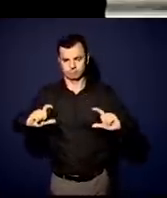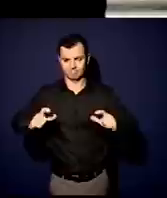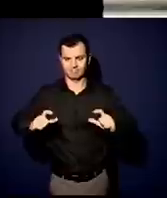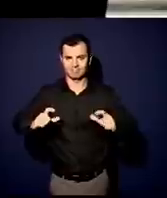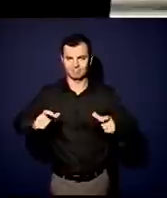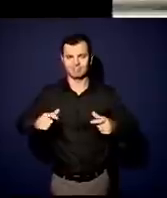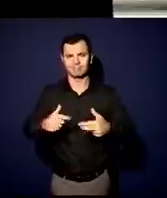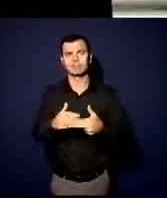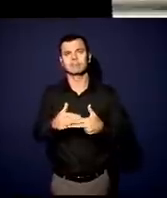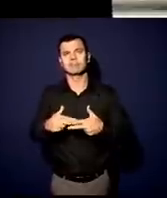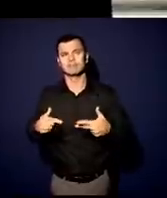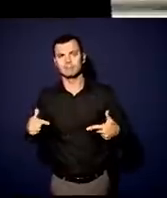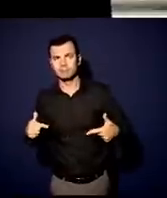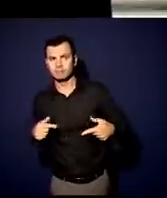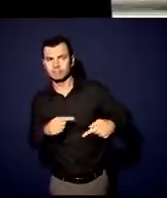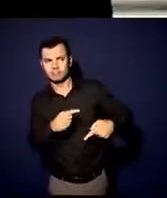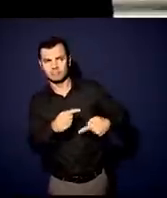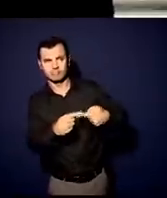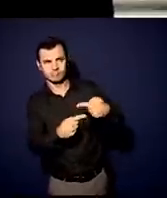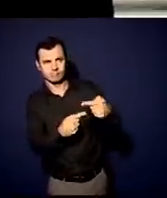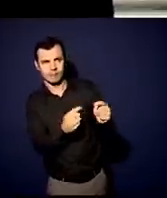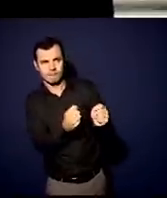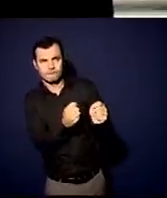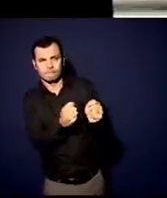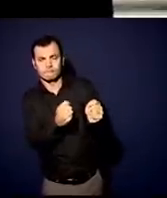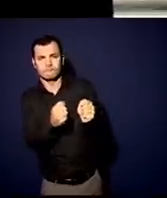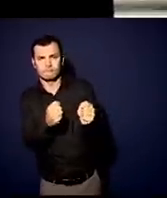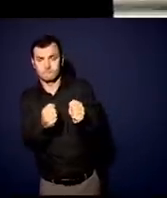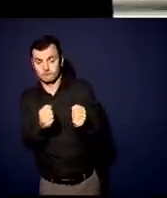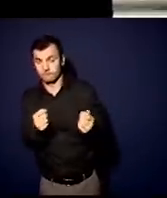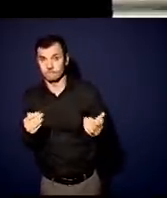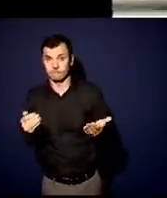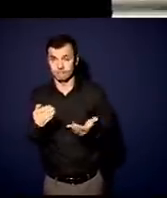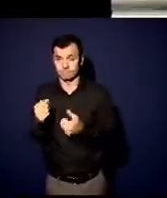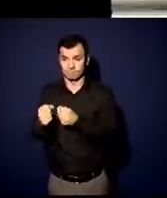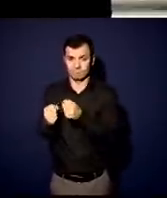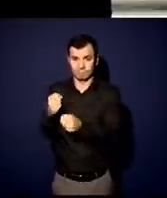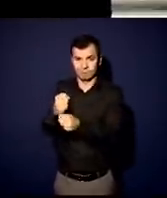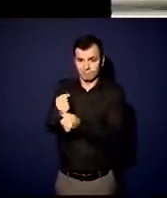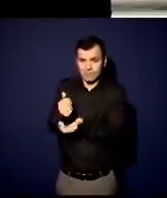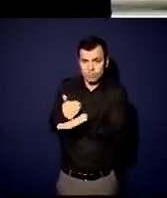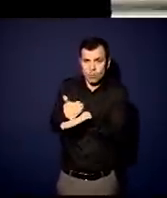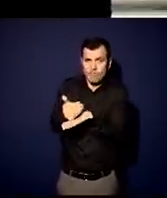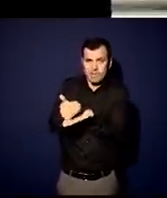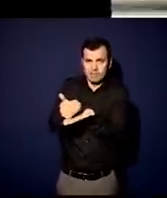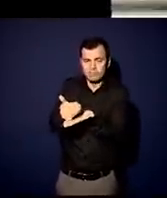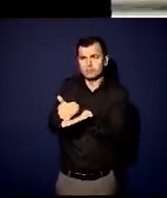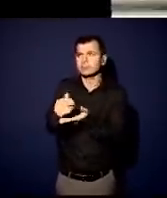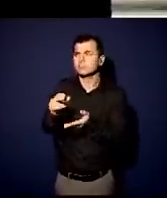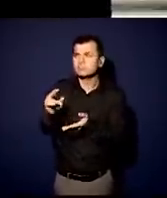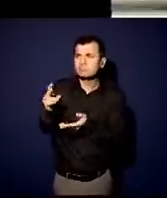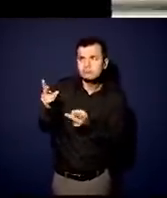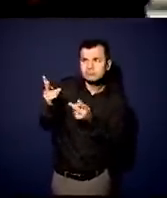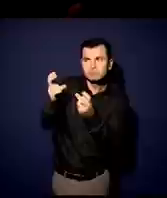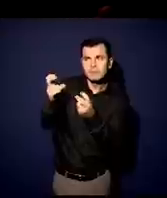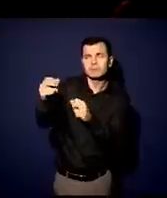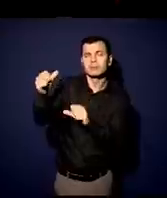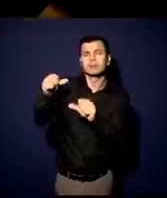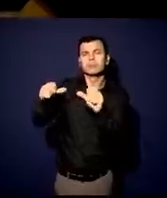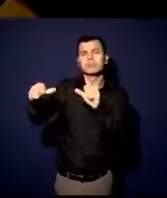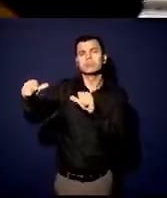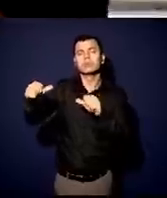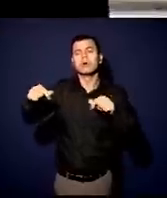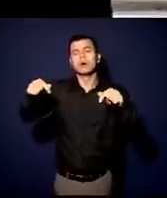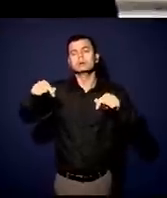feto que tava terminando o ciclo de aperto monetário e a gente tá no início do ano ainda e o cenário parece ter mudado como é que você tá vendo esse